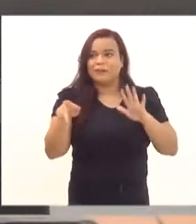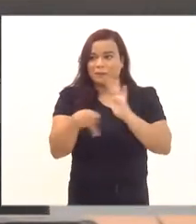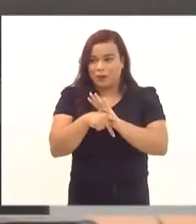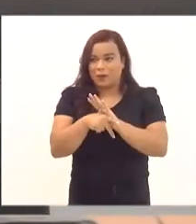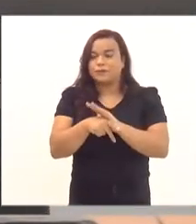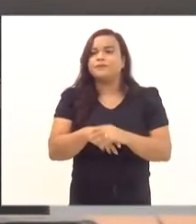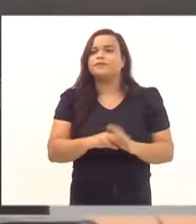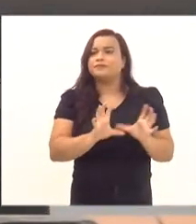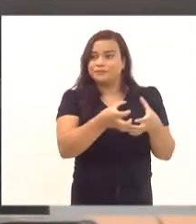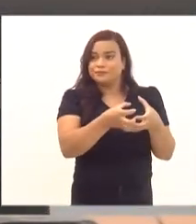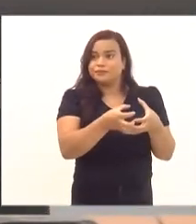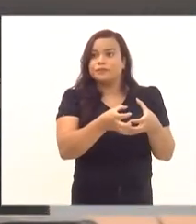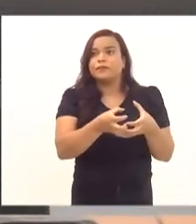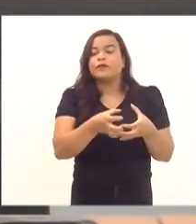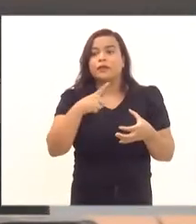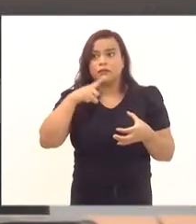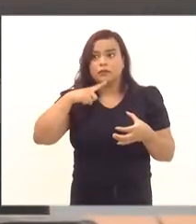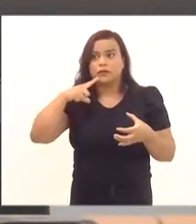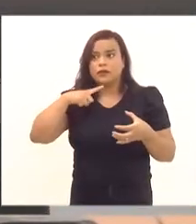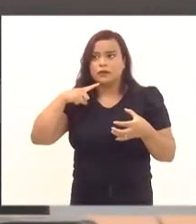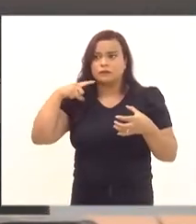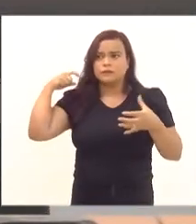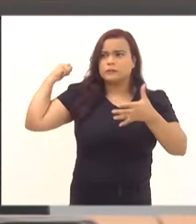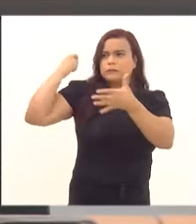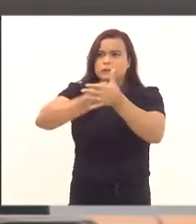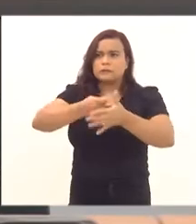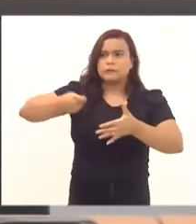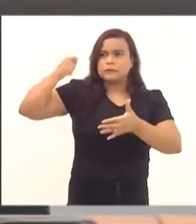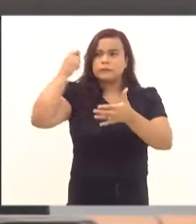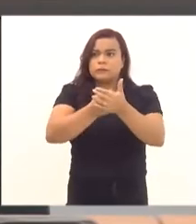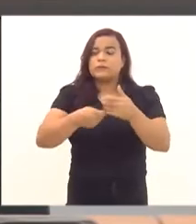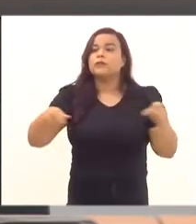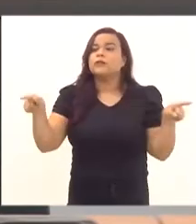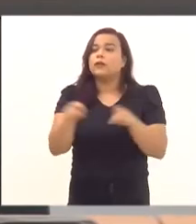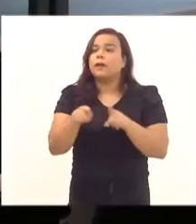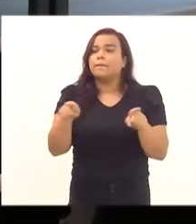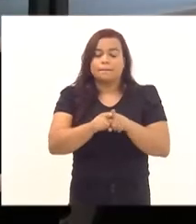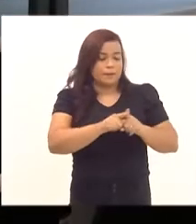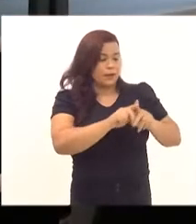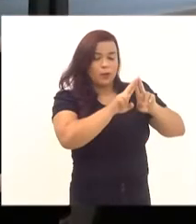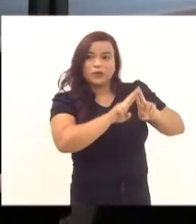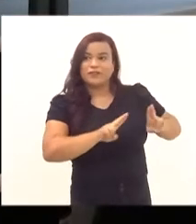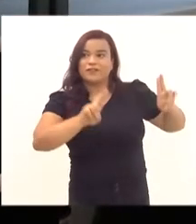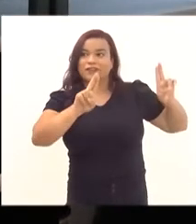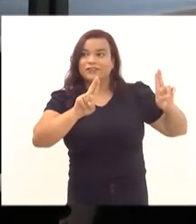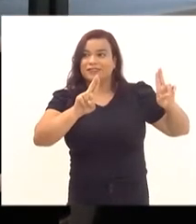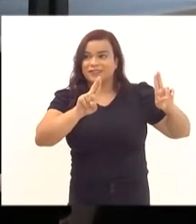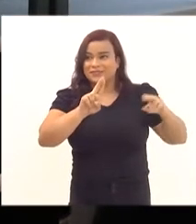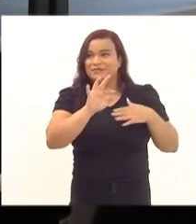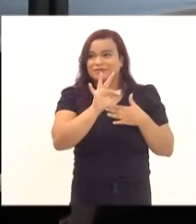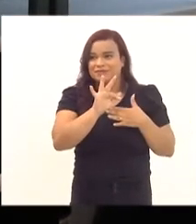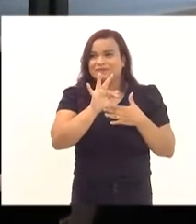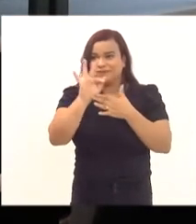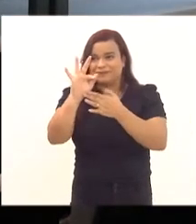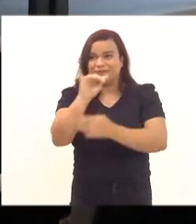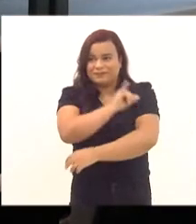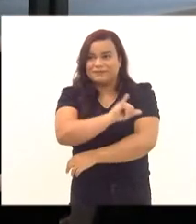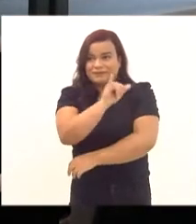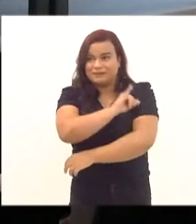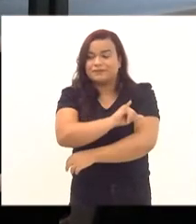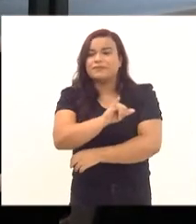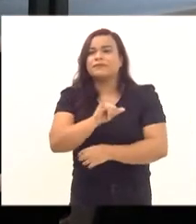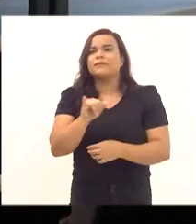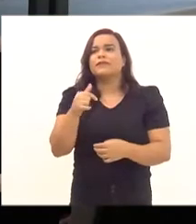orquestra se levantou a voz da Universidade Federal Fluminense né eu iniciava na carreira docente lá na Rússia